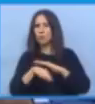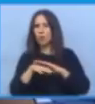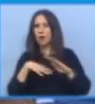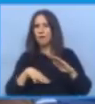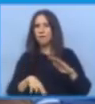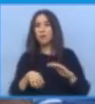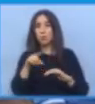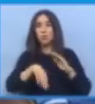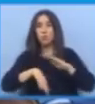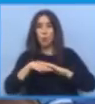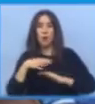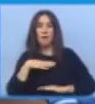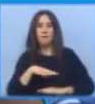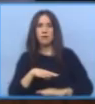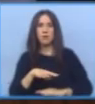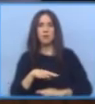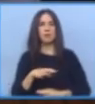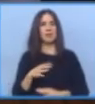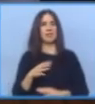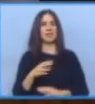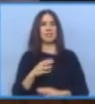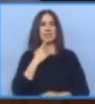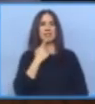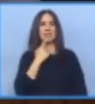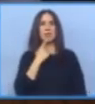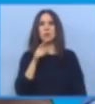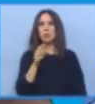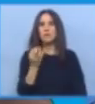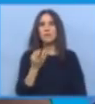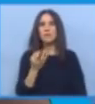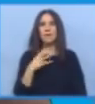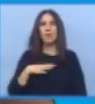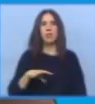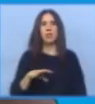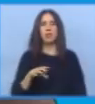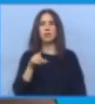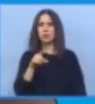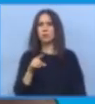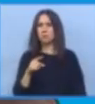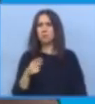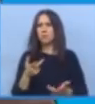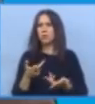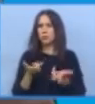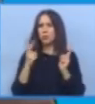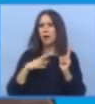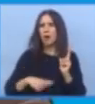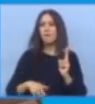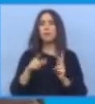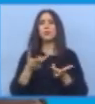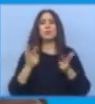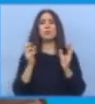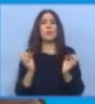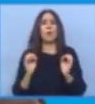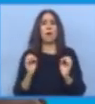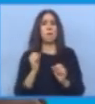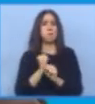queres ser curado? Quer dizer, queres realmente... também estás disposto a isso? Porque se não estiver disposto, também